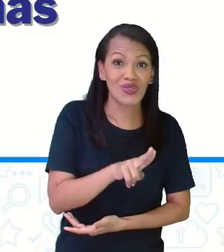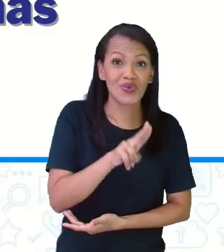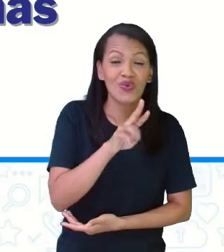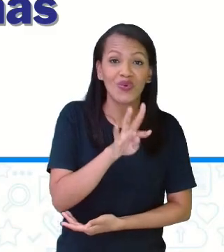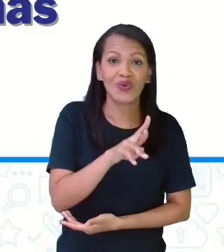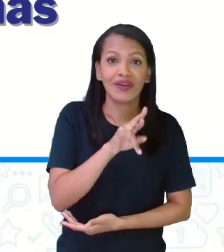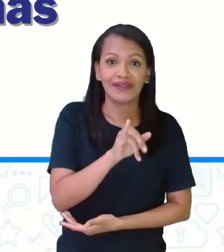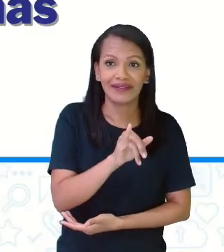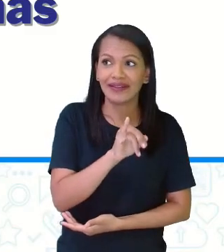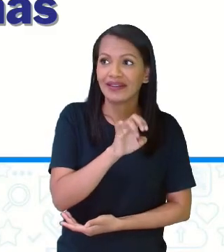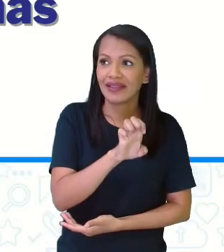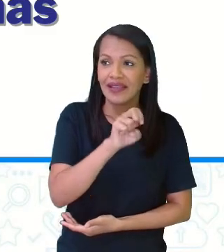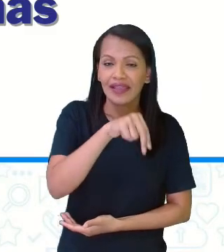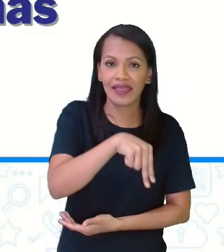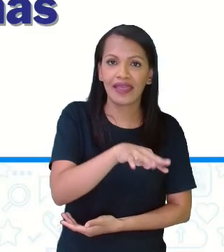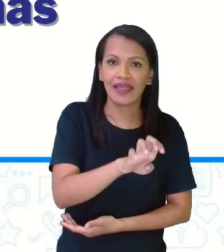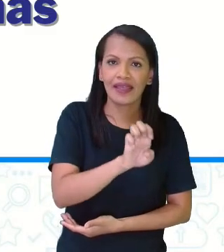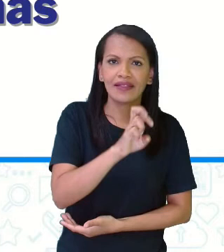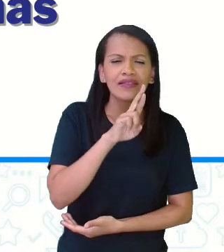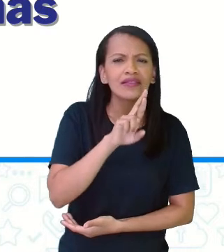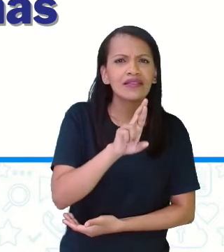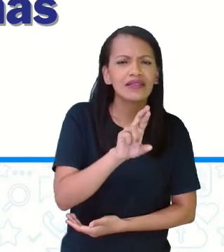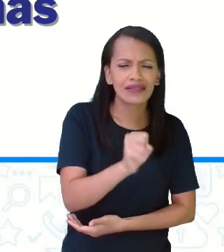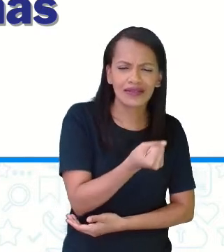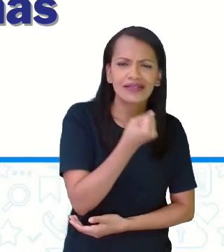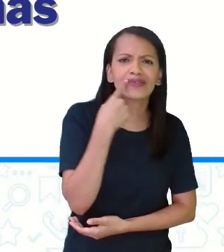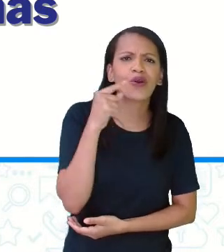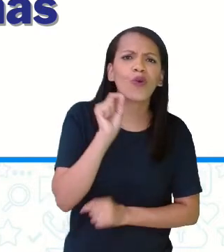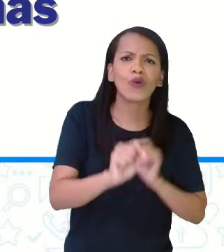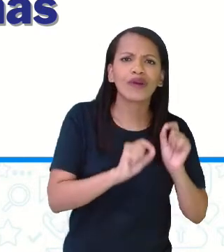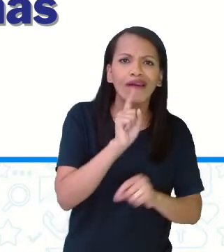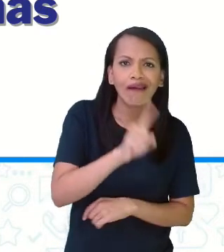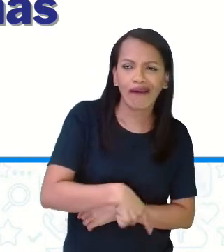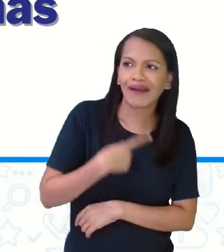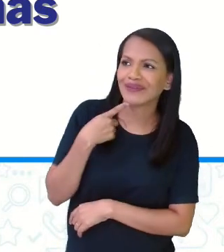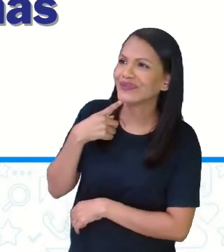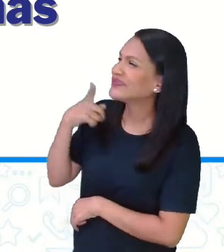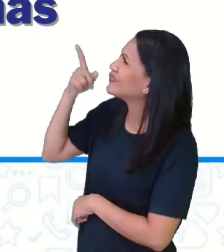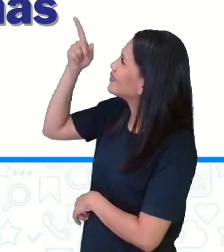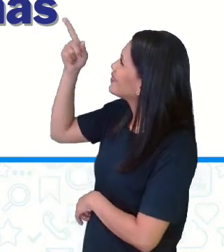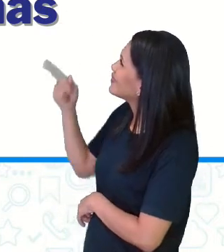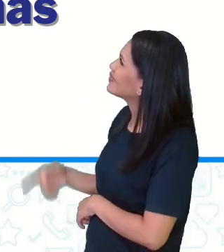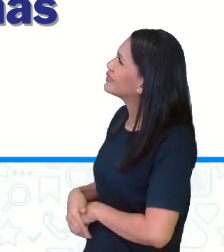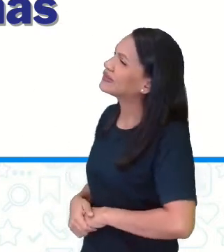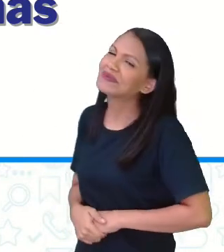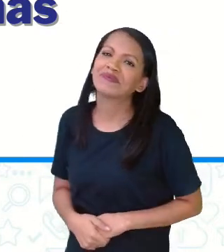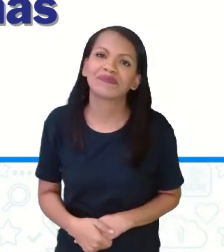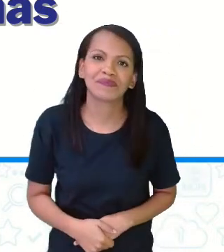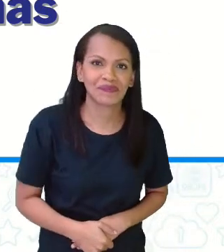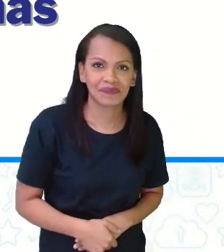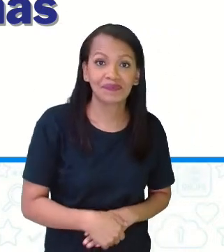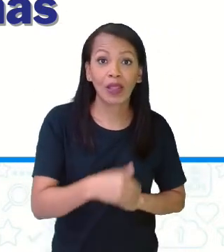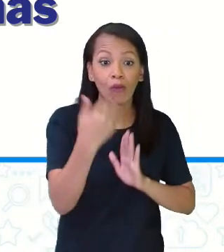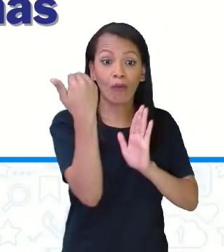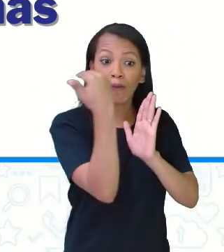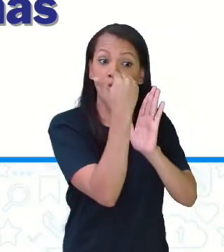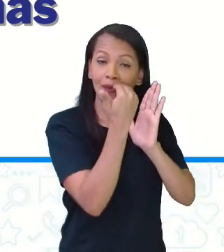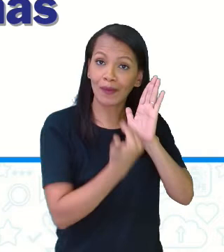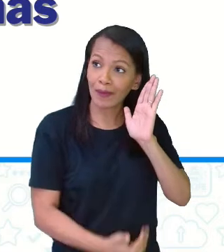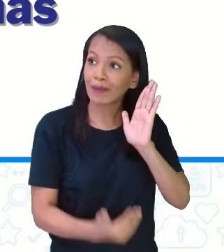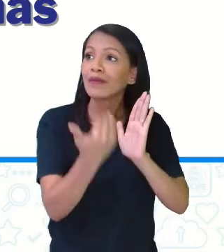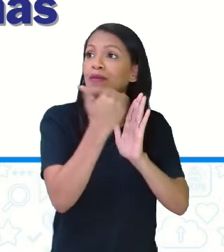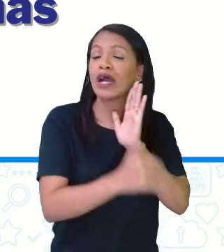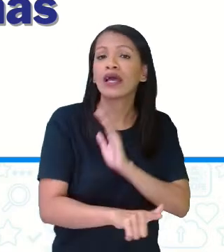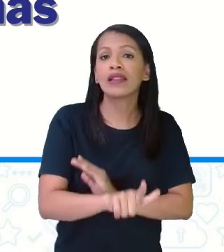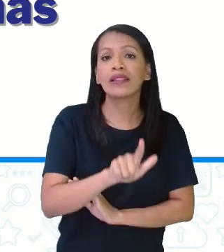Nutrientes. Sim, falta nutrientes. Qual nutrientes? Aí nós temos aí lipídios, proteínas, carboidratos, sais